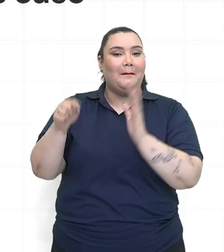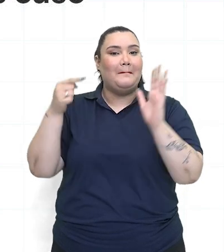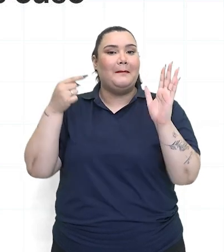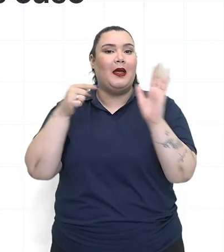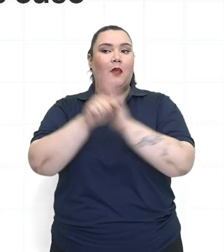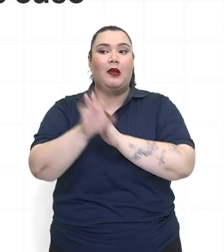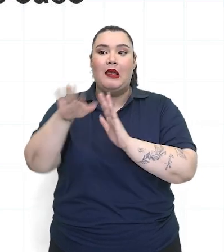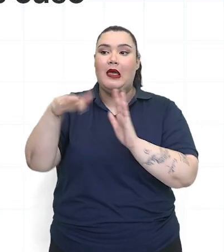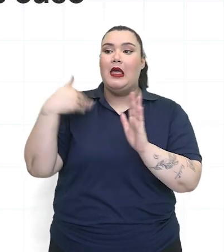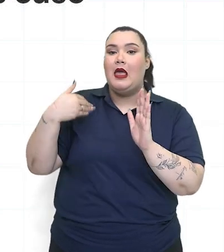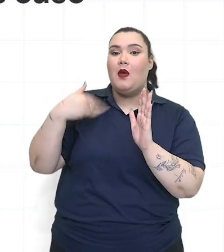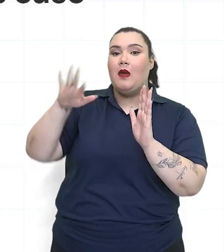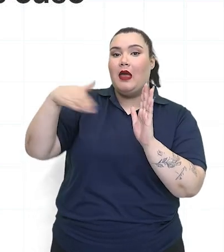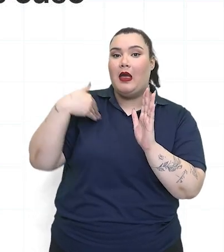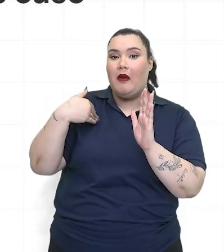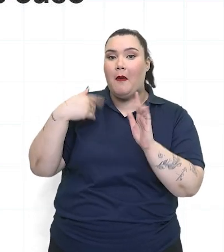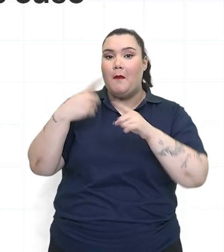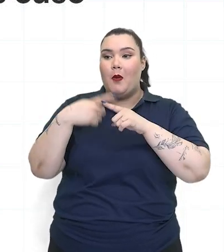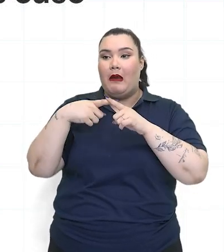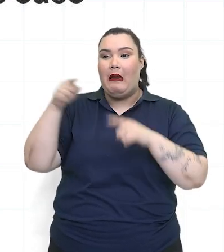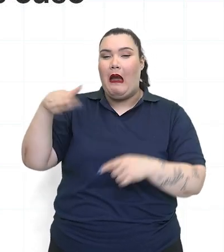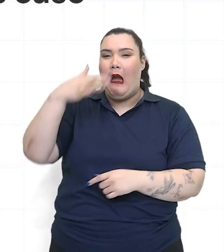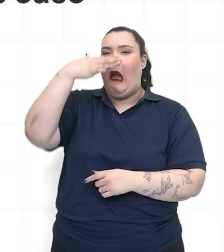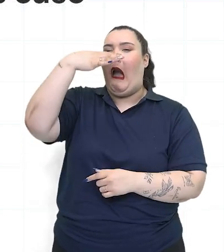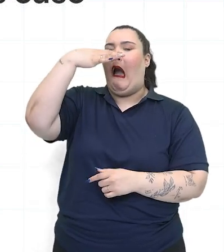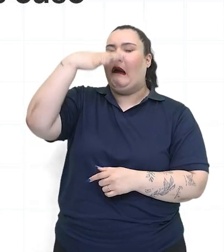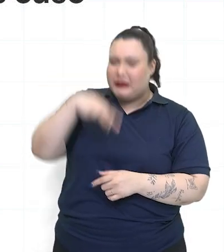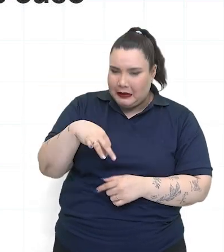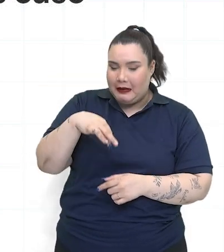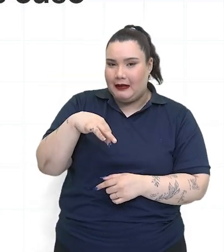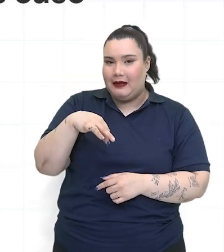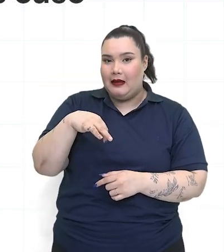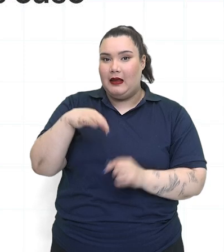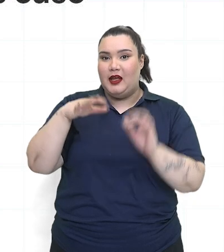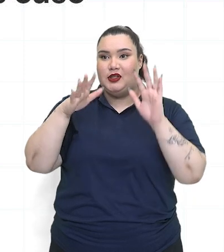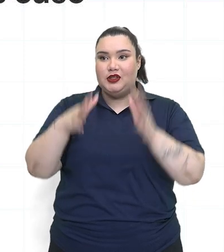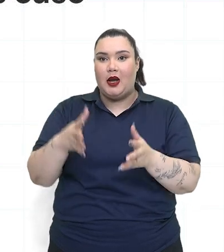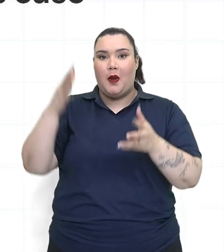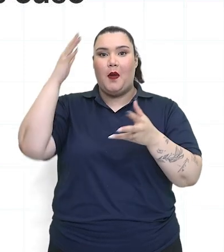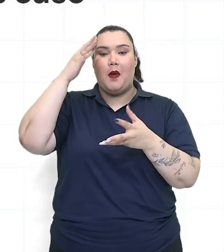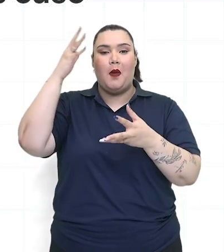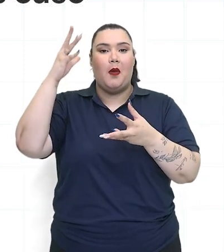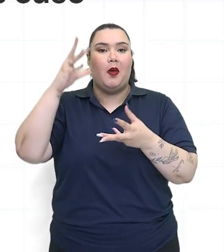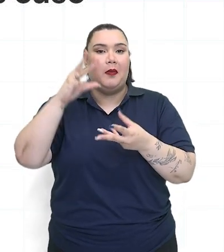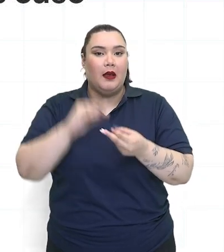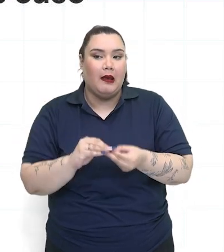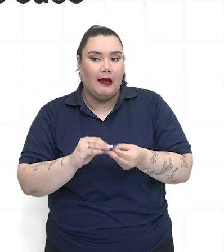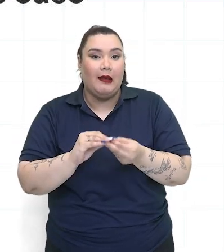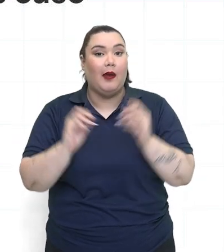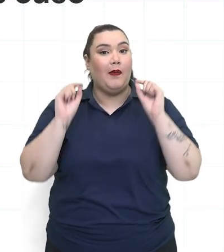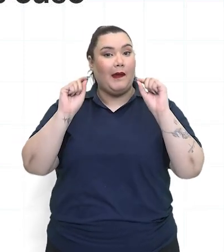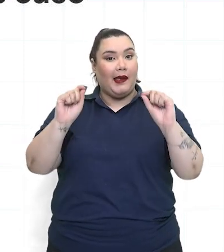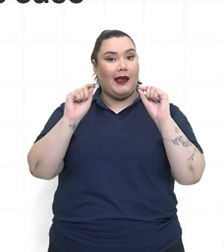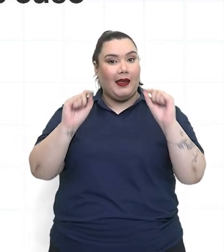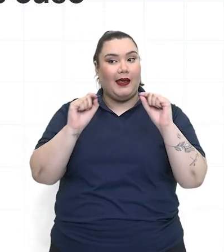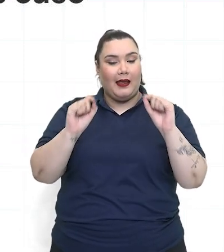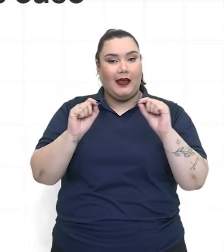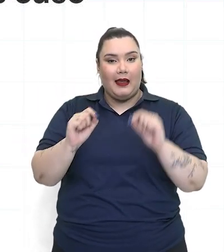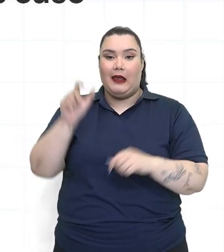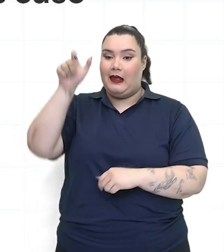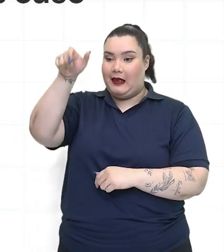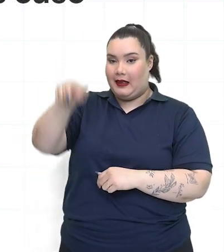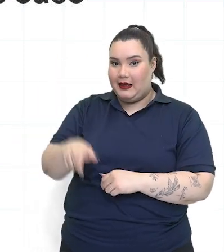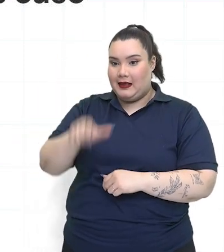perguntou, e eu? Após assoar ferozmente o nariz, eu já inferi, eu já deduzi. E com